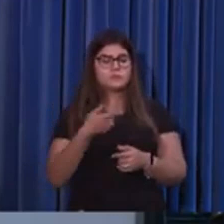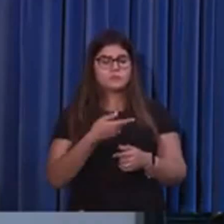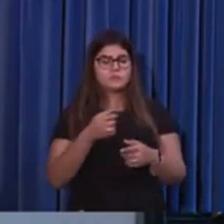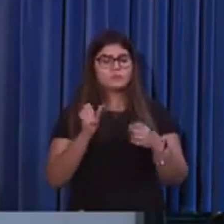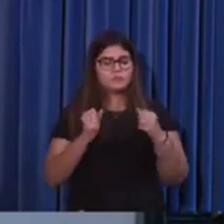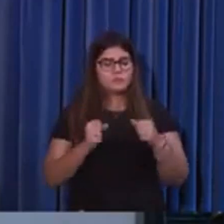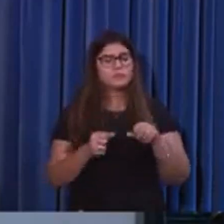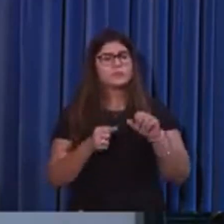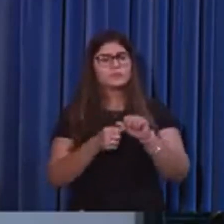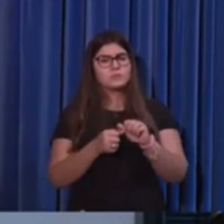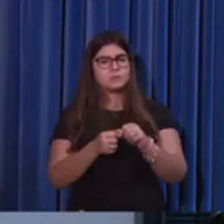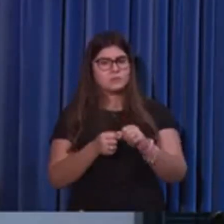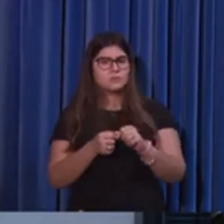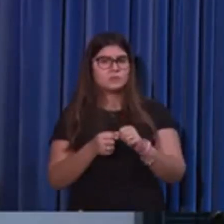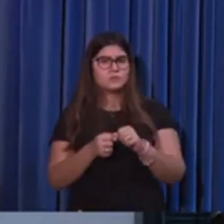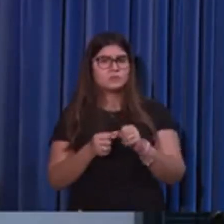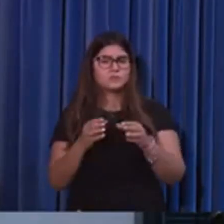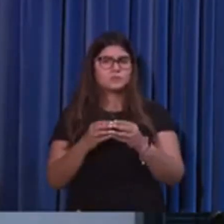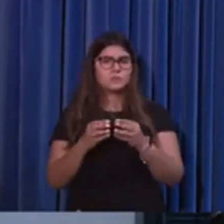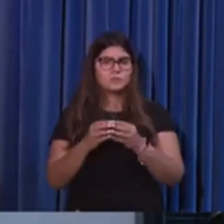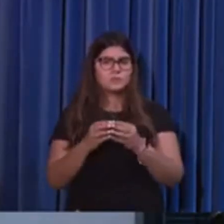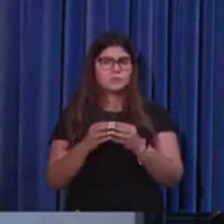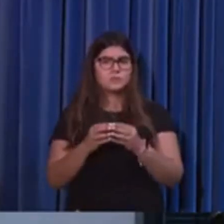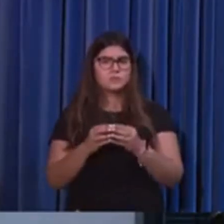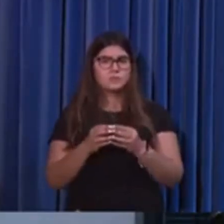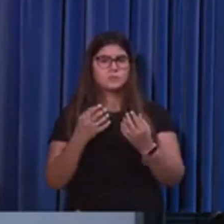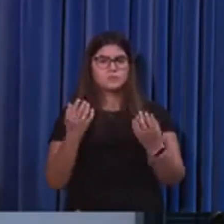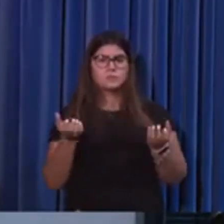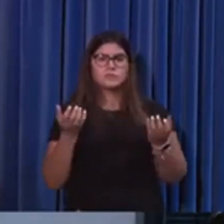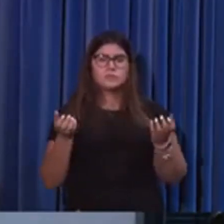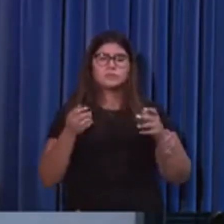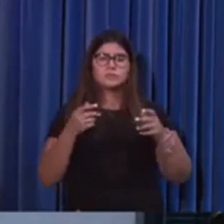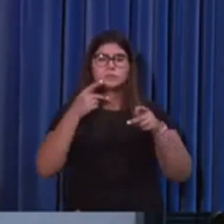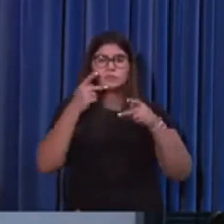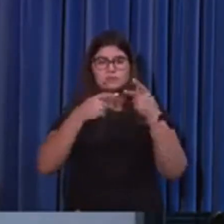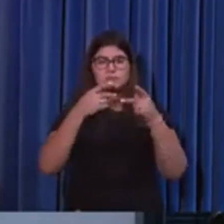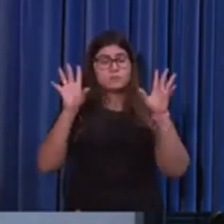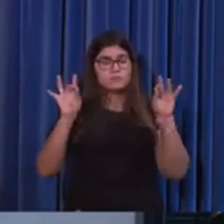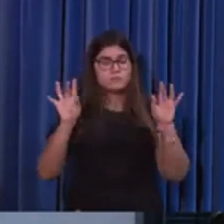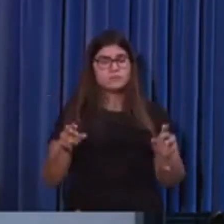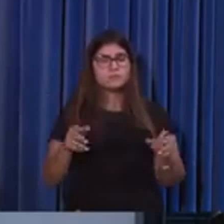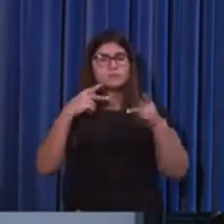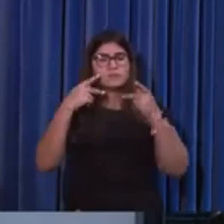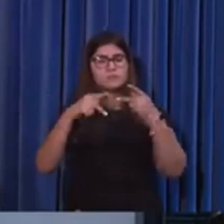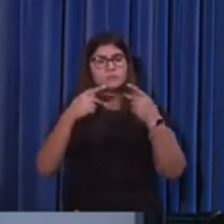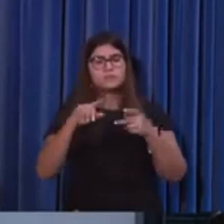grupo, especificamente aqui, eu gostaria de falar dos pastores, não só da nossa